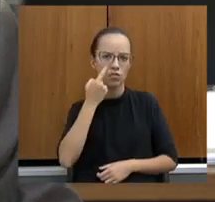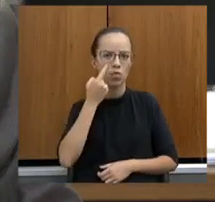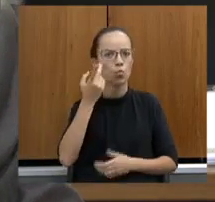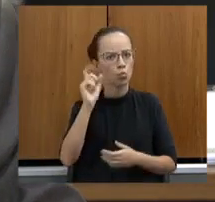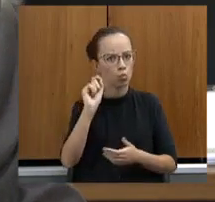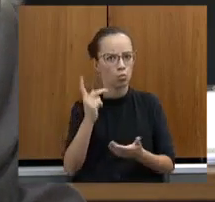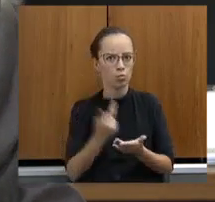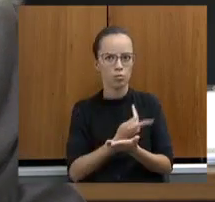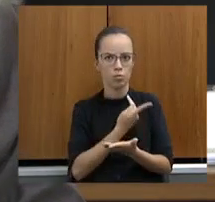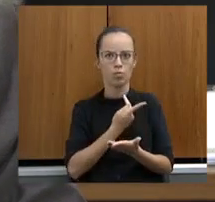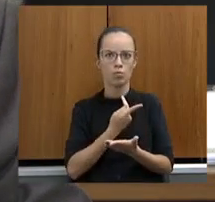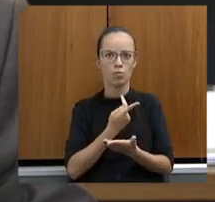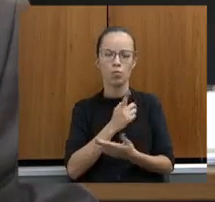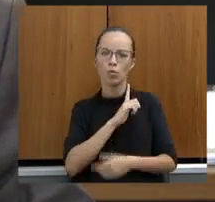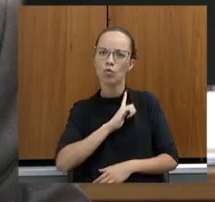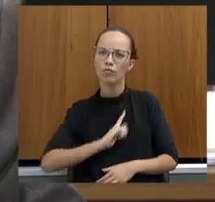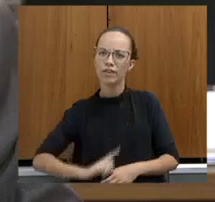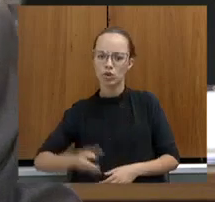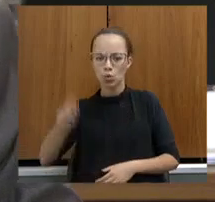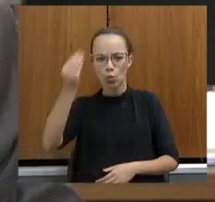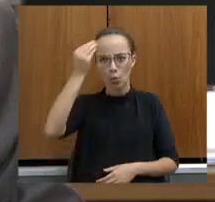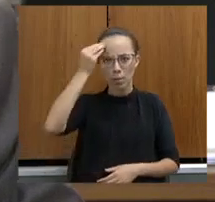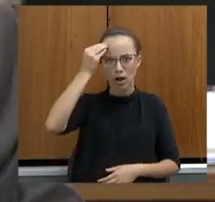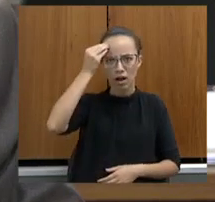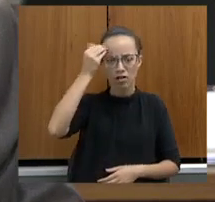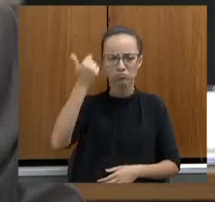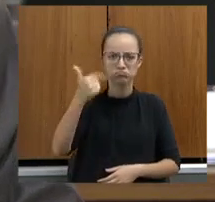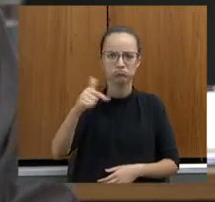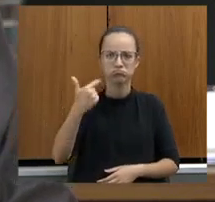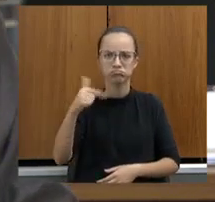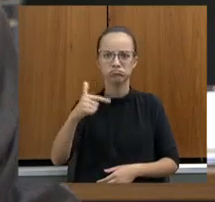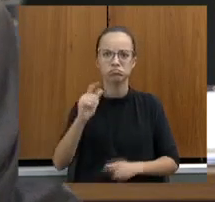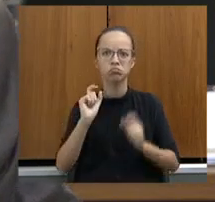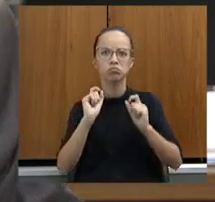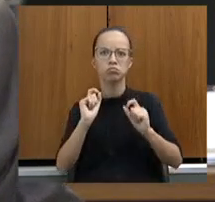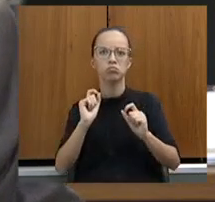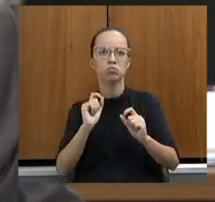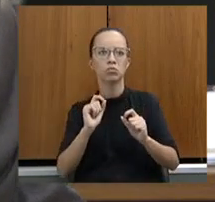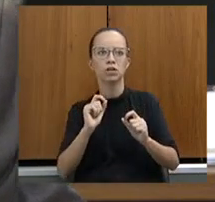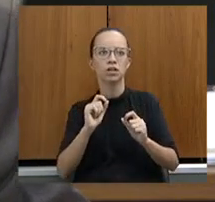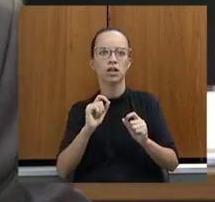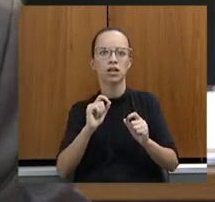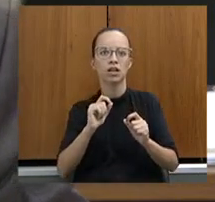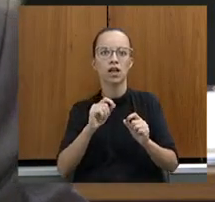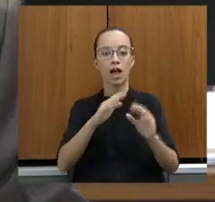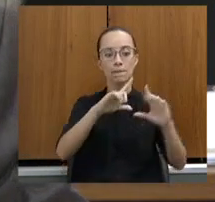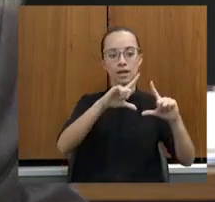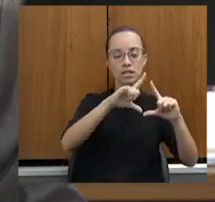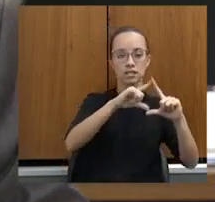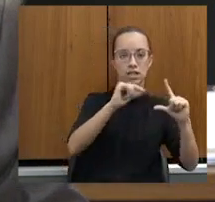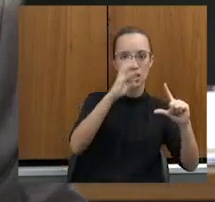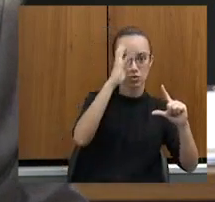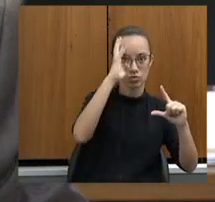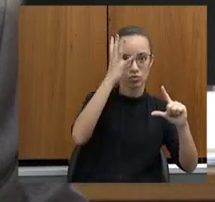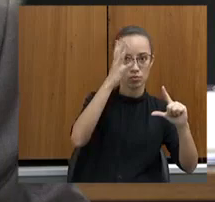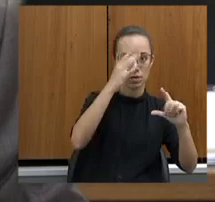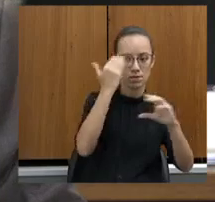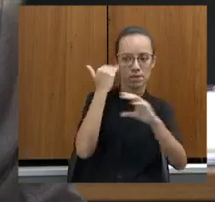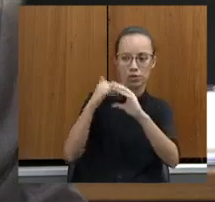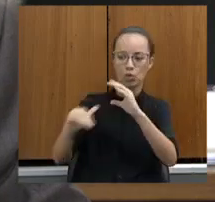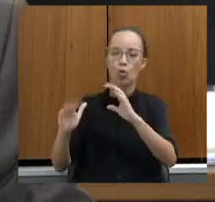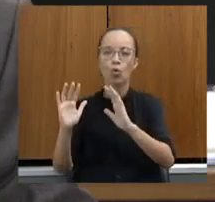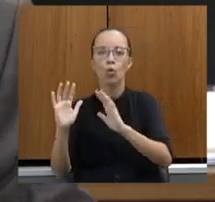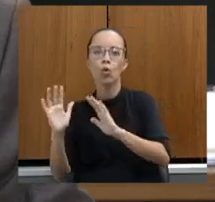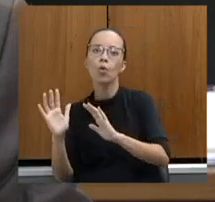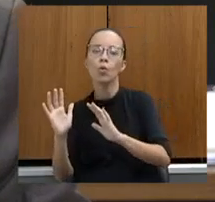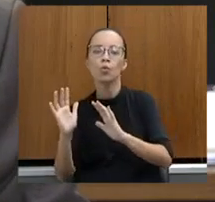né O governo não tem culpa de ter feito reformas em Brasília e elas impactados e com isso